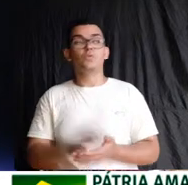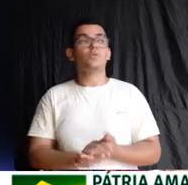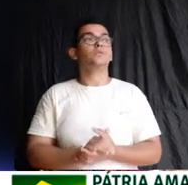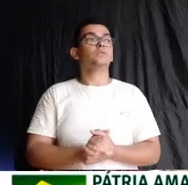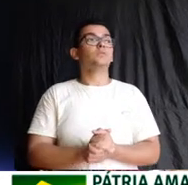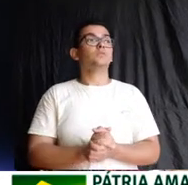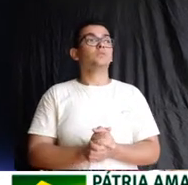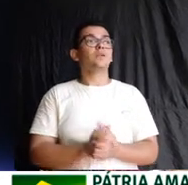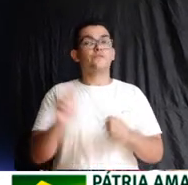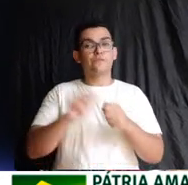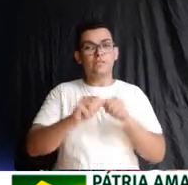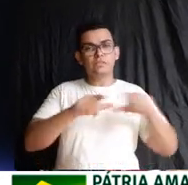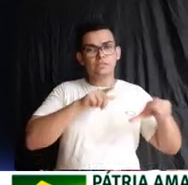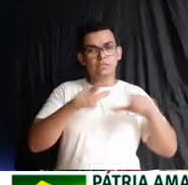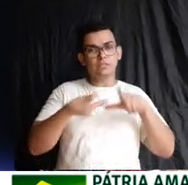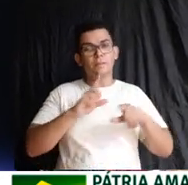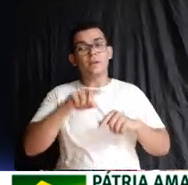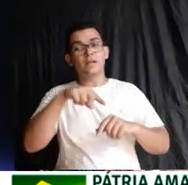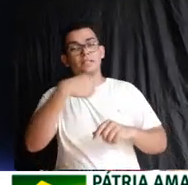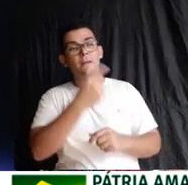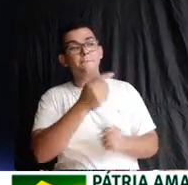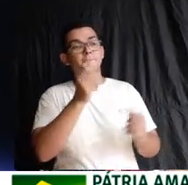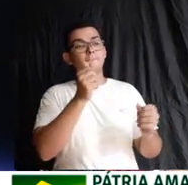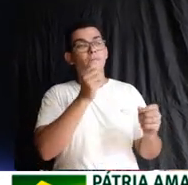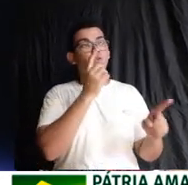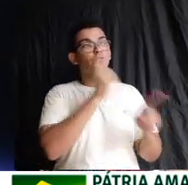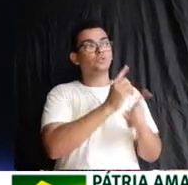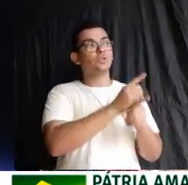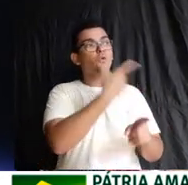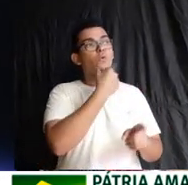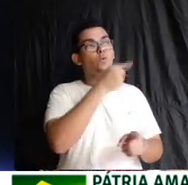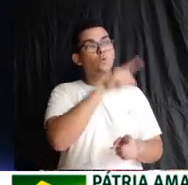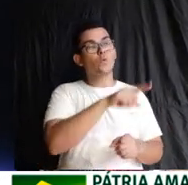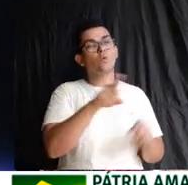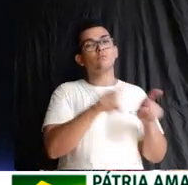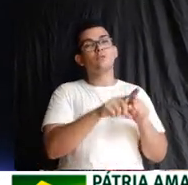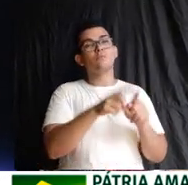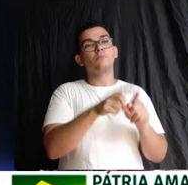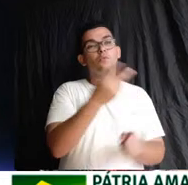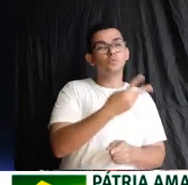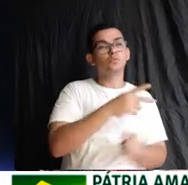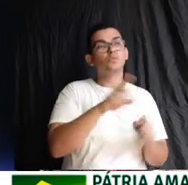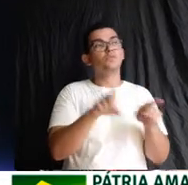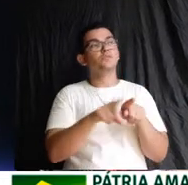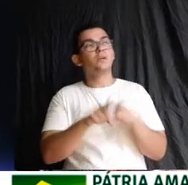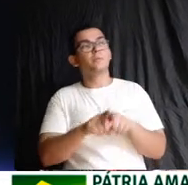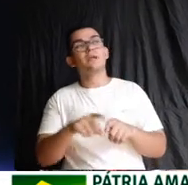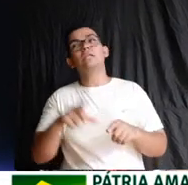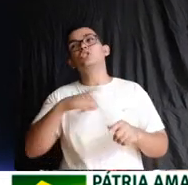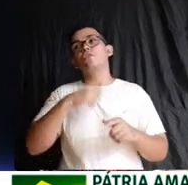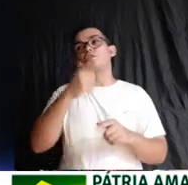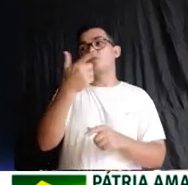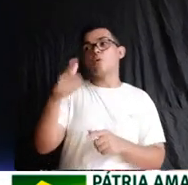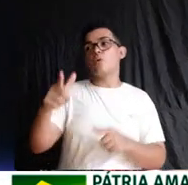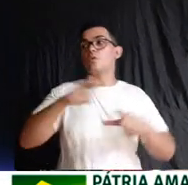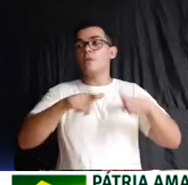o trabalho aí. Depois o Paulinho chegou e aí fez só eles dois. Aí eu também tive outros trabalhos e tal. Aí depois juntou nós três,